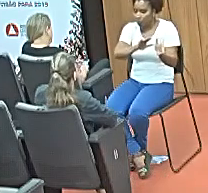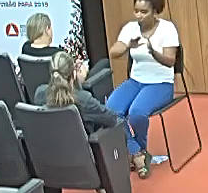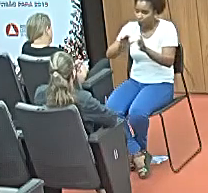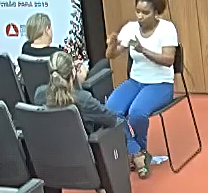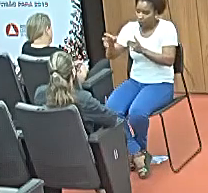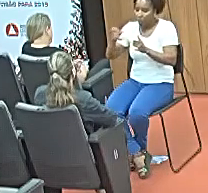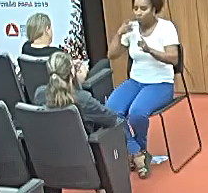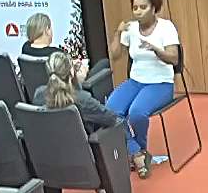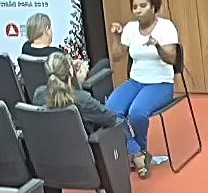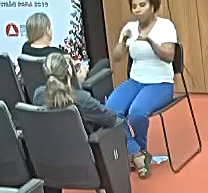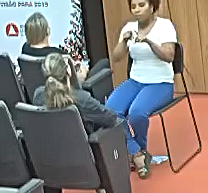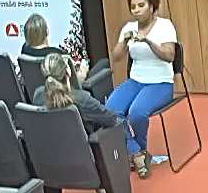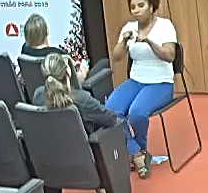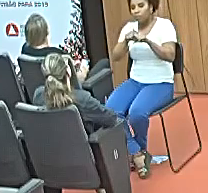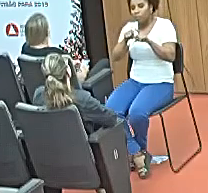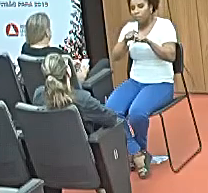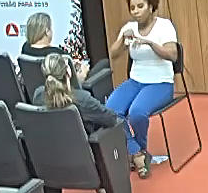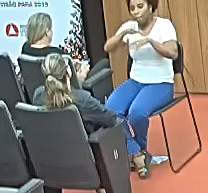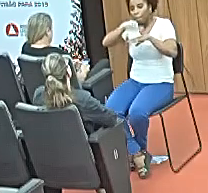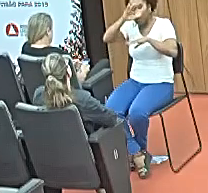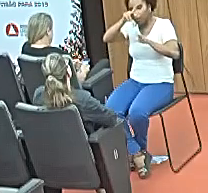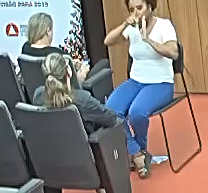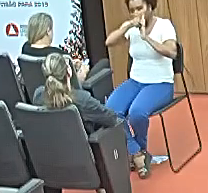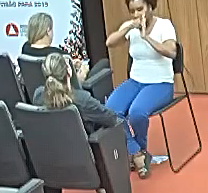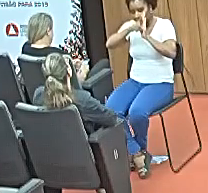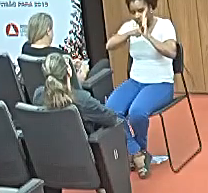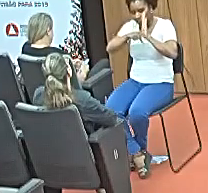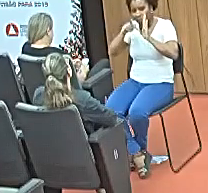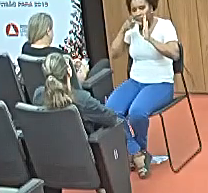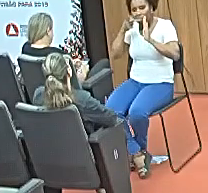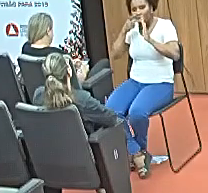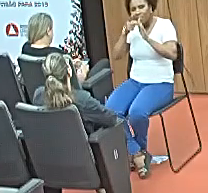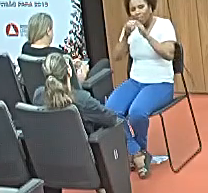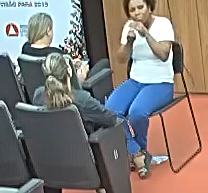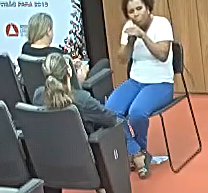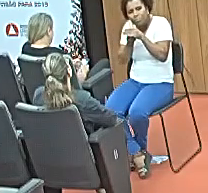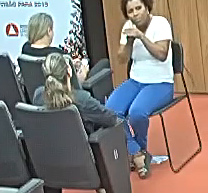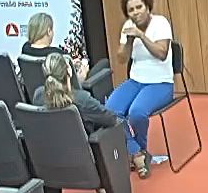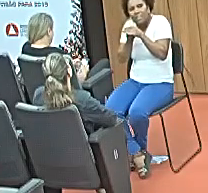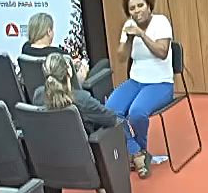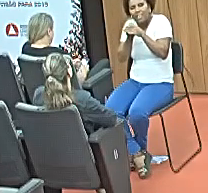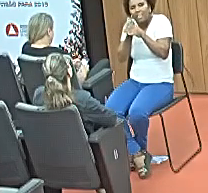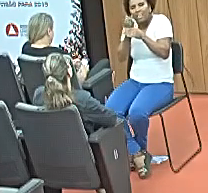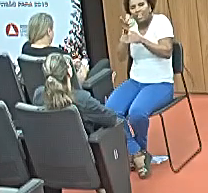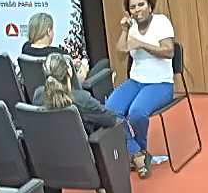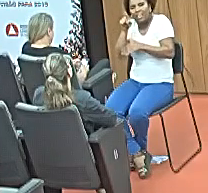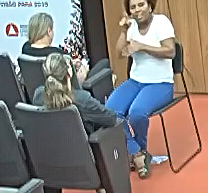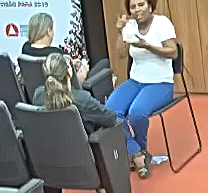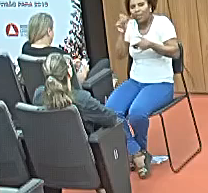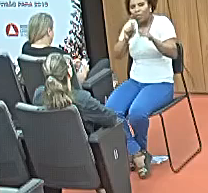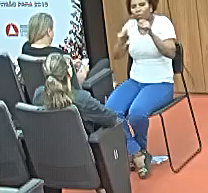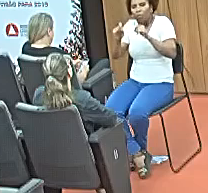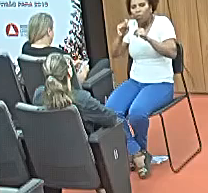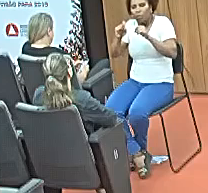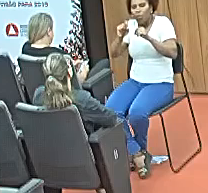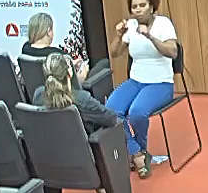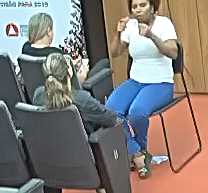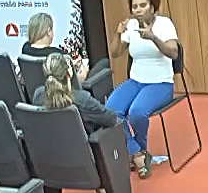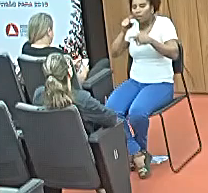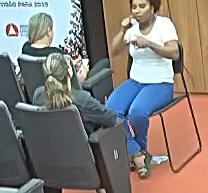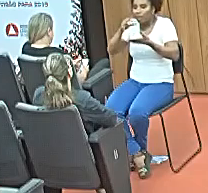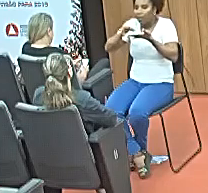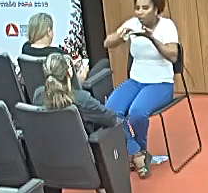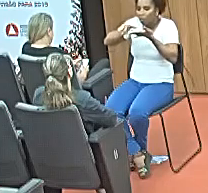criar já estou terminando criar ação destinada à execução do projeto café com palavras nas unidades